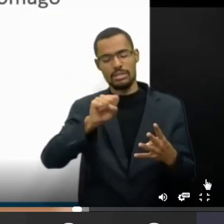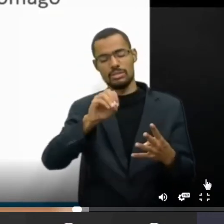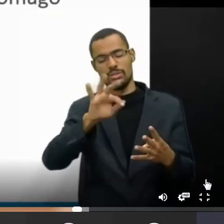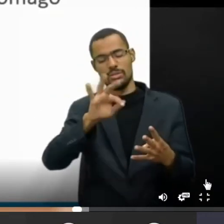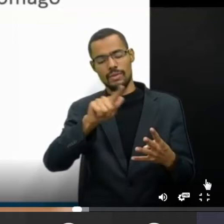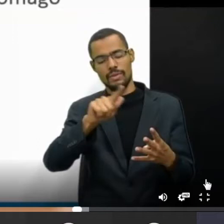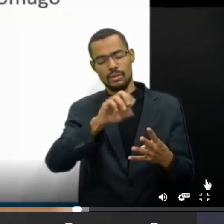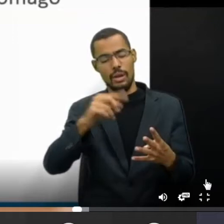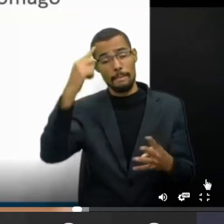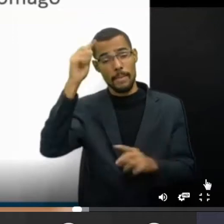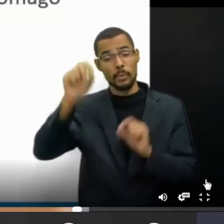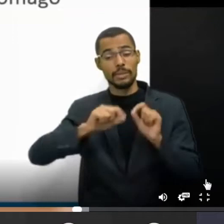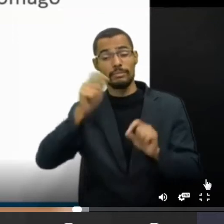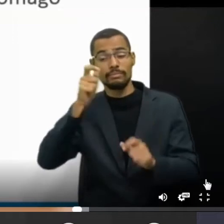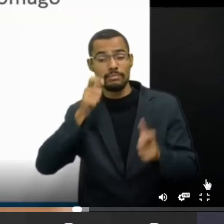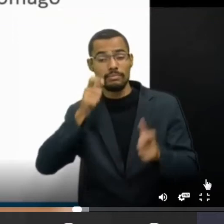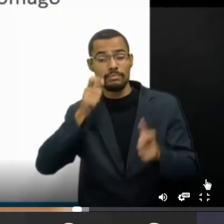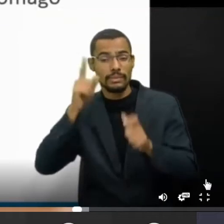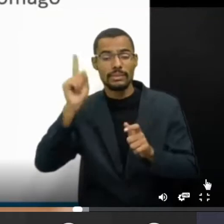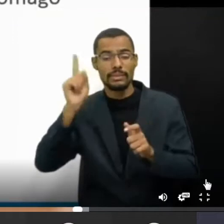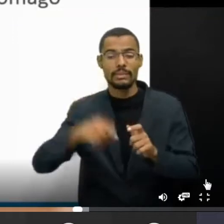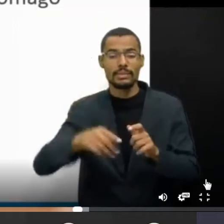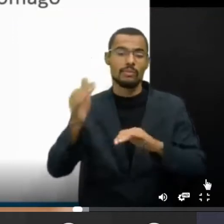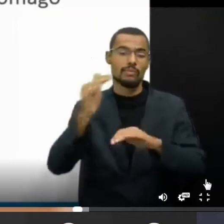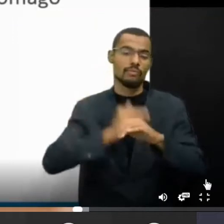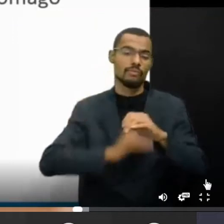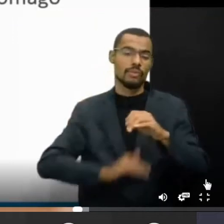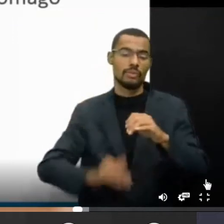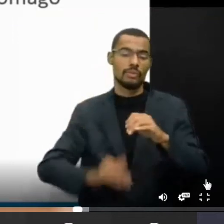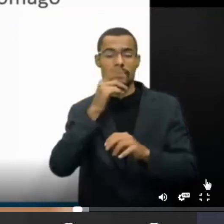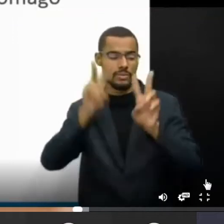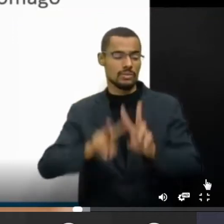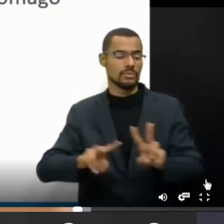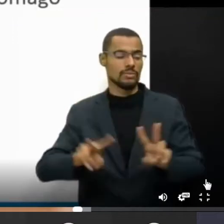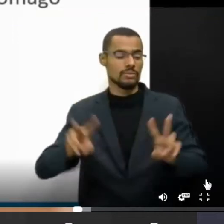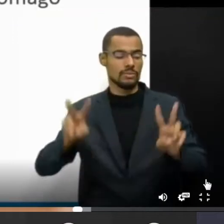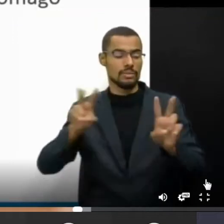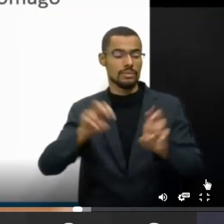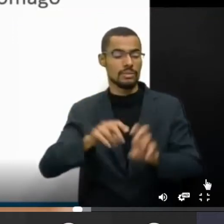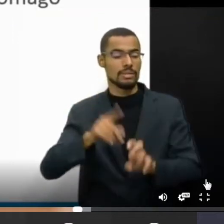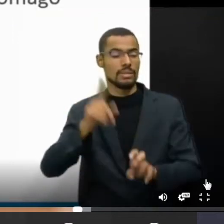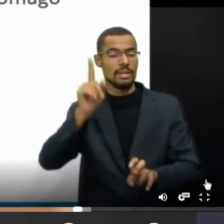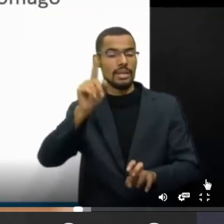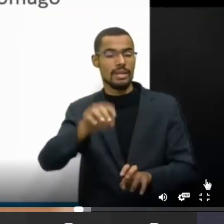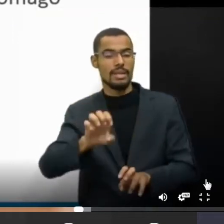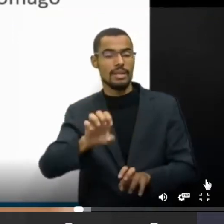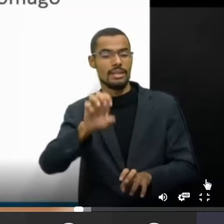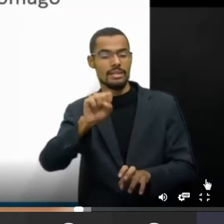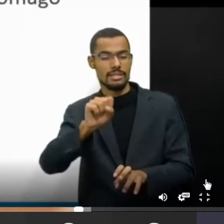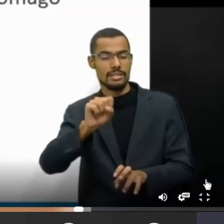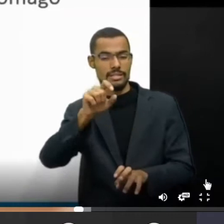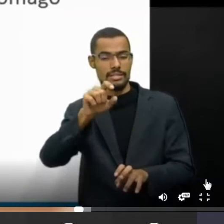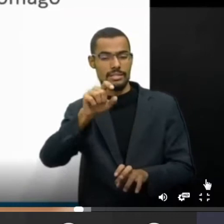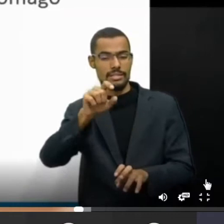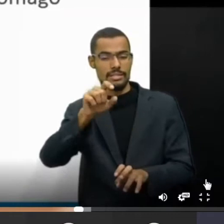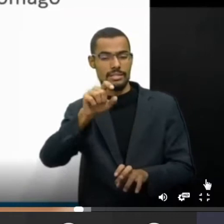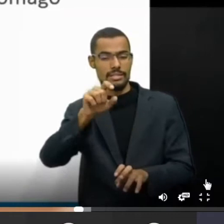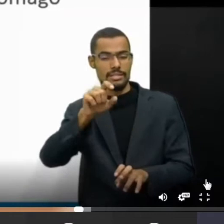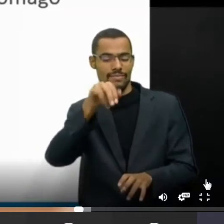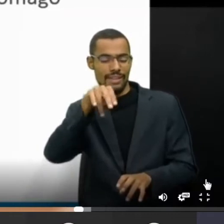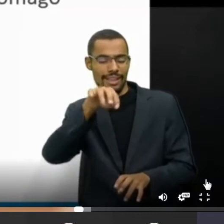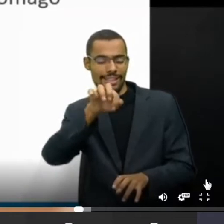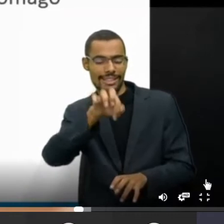tenho o esfíncter esofágico inferior. Então, quando nós falamos de esfíncter, o esfíncter é um